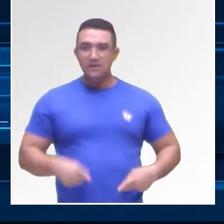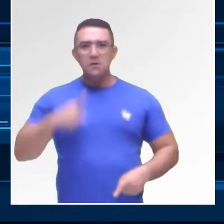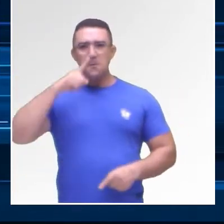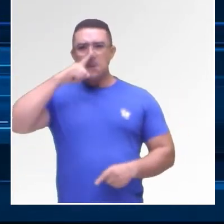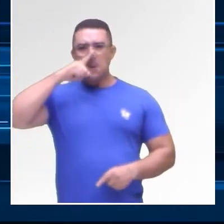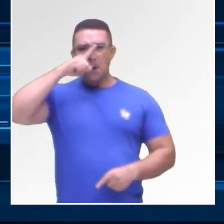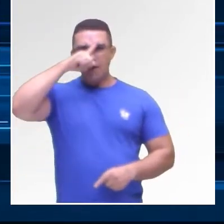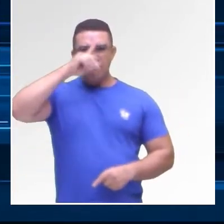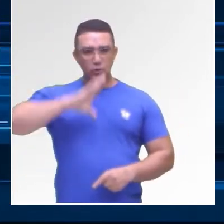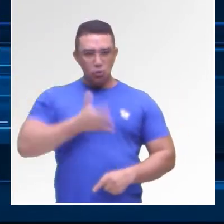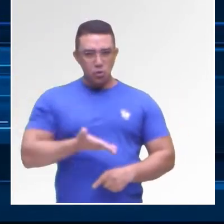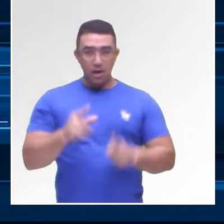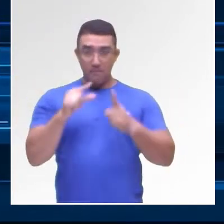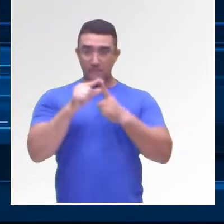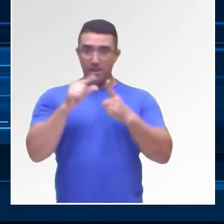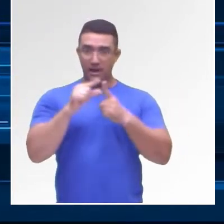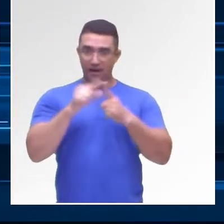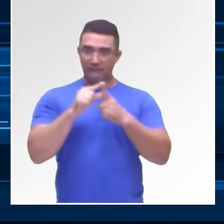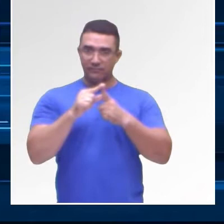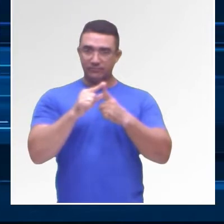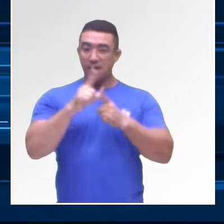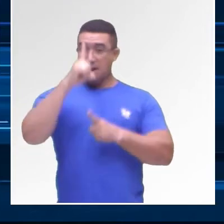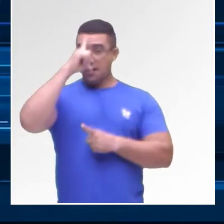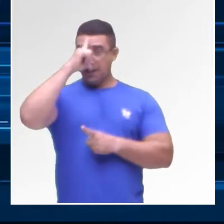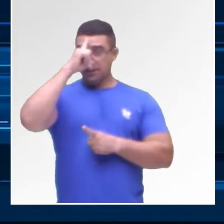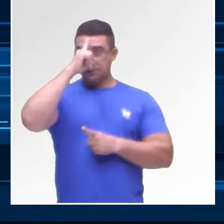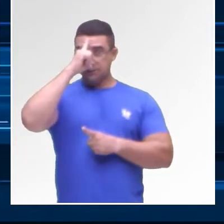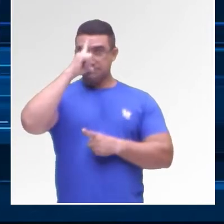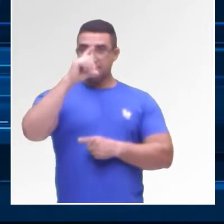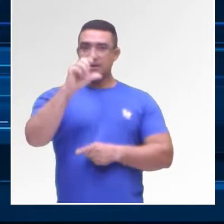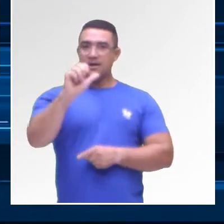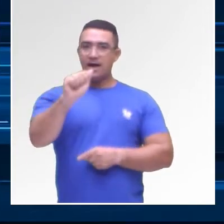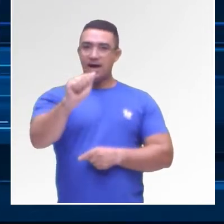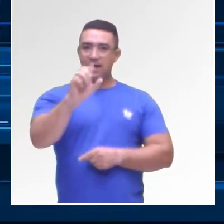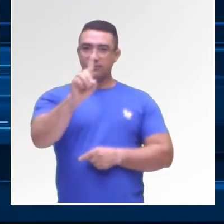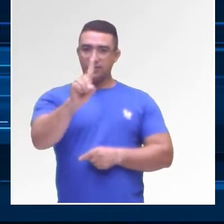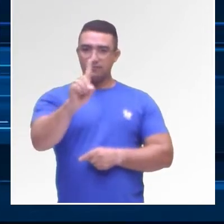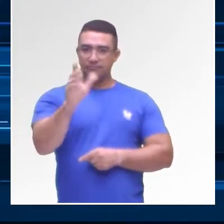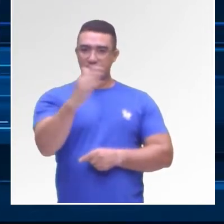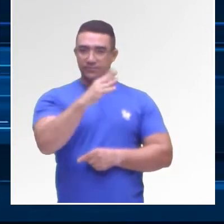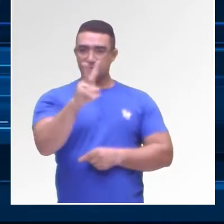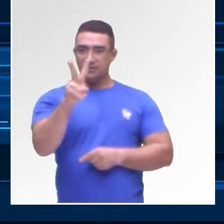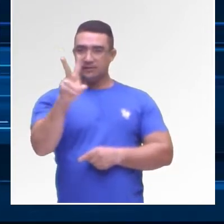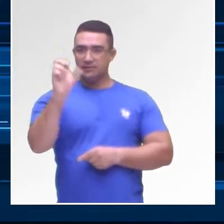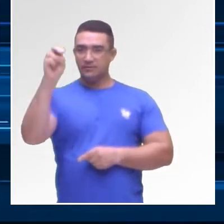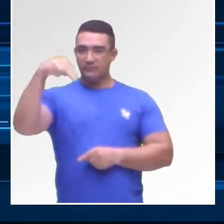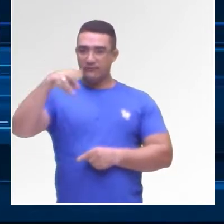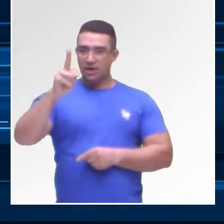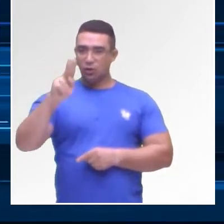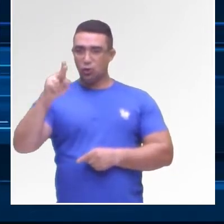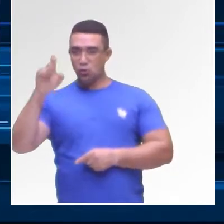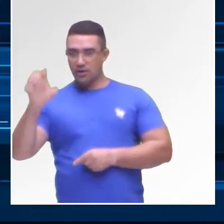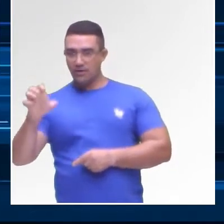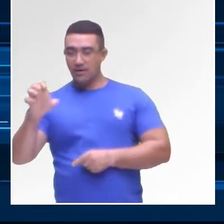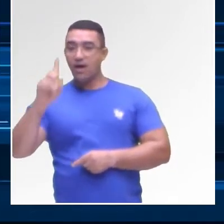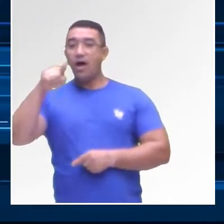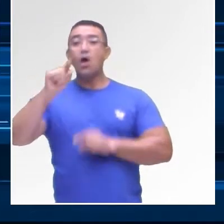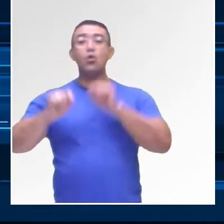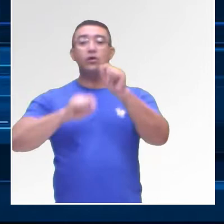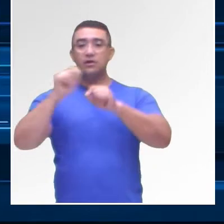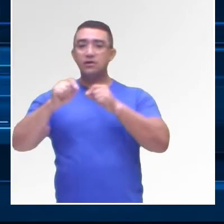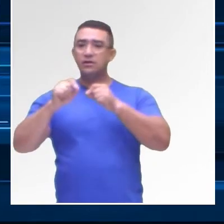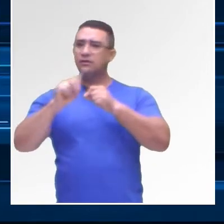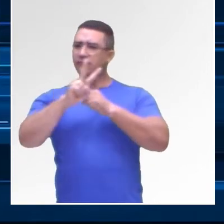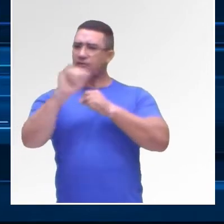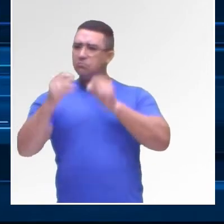vem do latim adventuri, significa literalmente o que vem pela frente. Então,